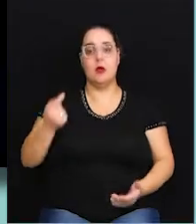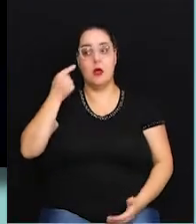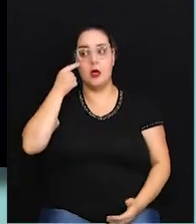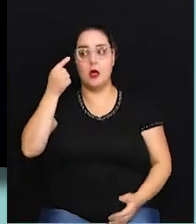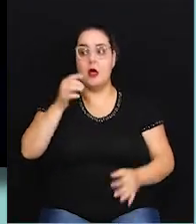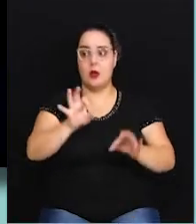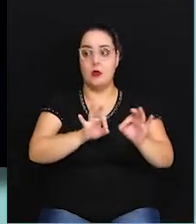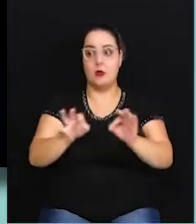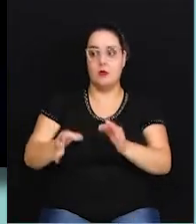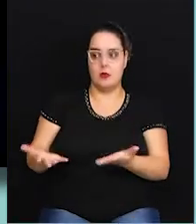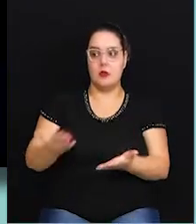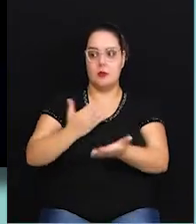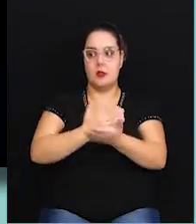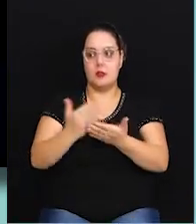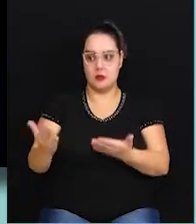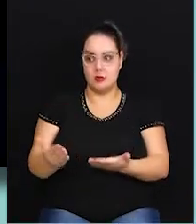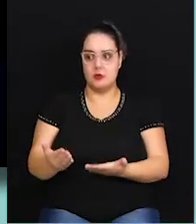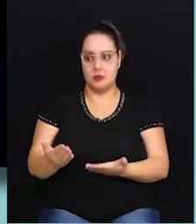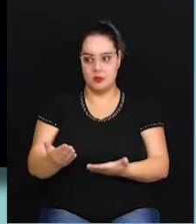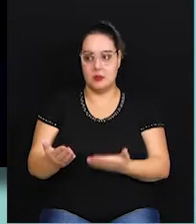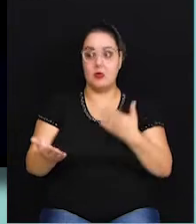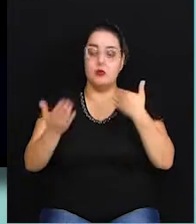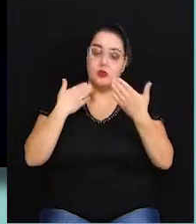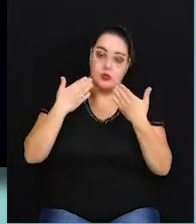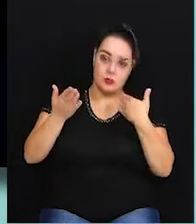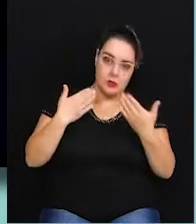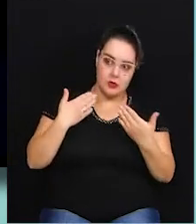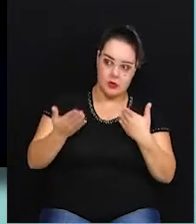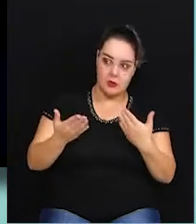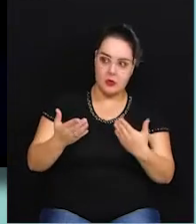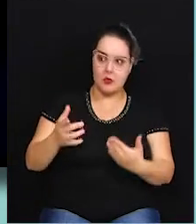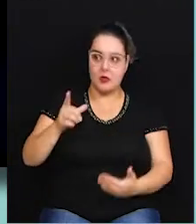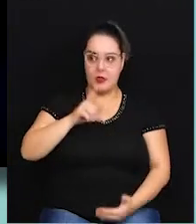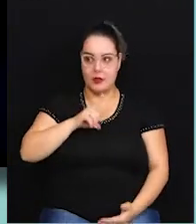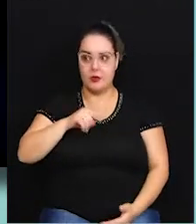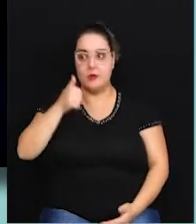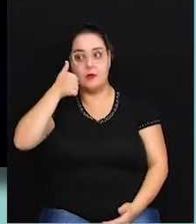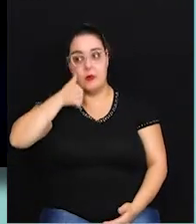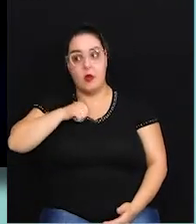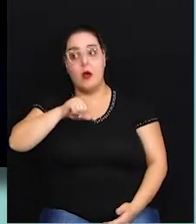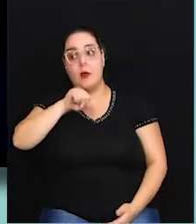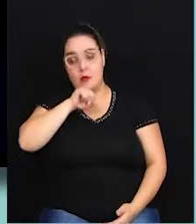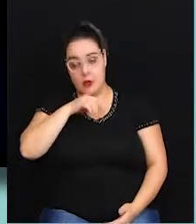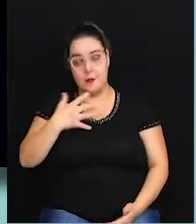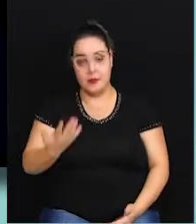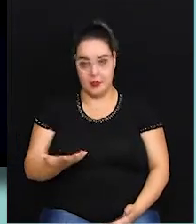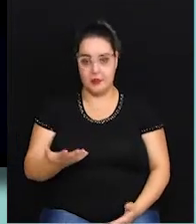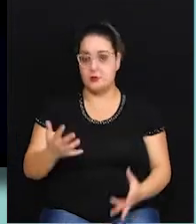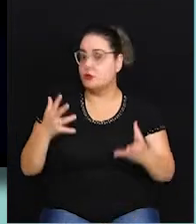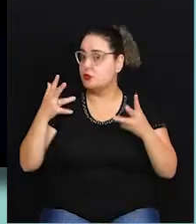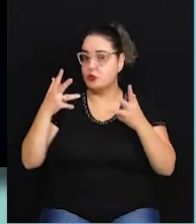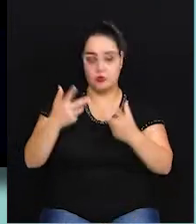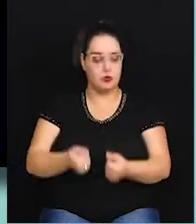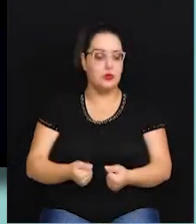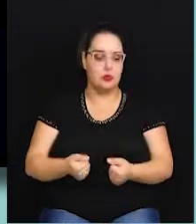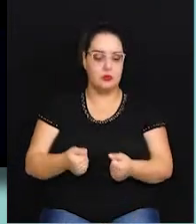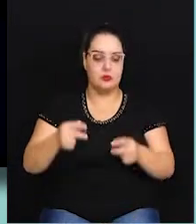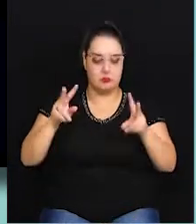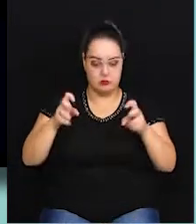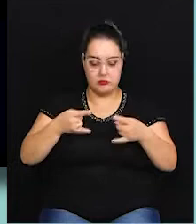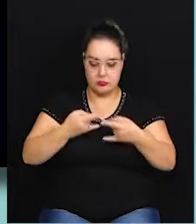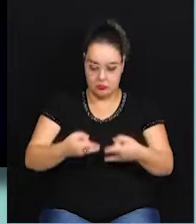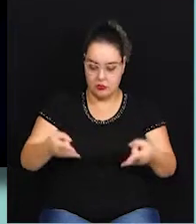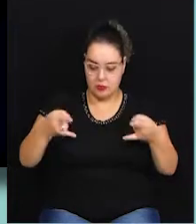do projeto surgiu através de uma conversa que eu tive com a minha mãe sobre toda essa questão de